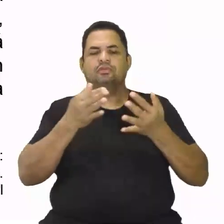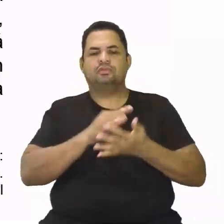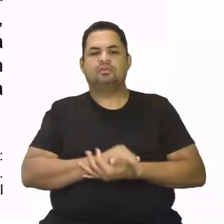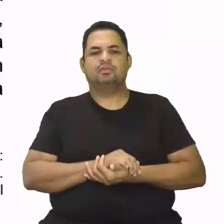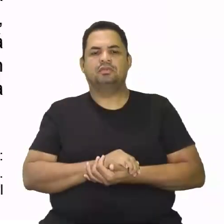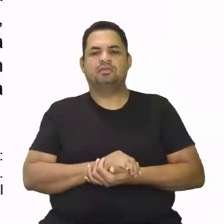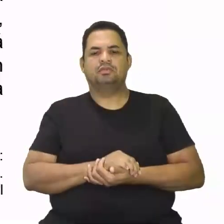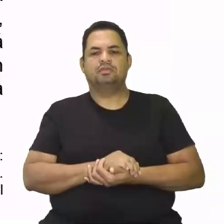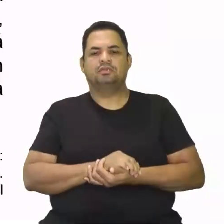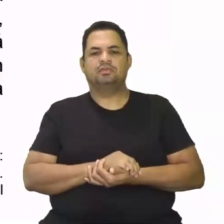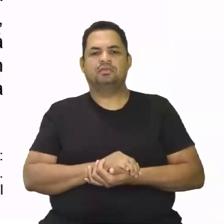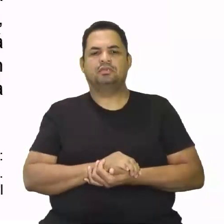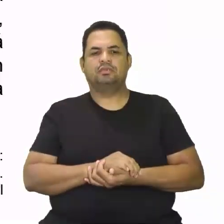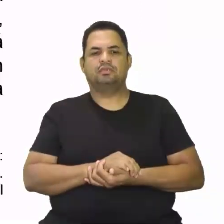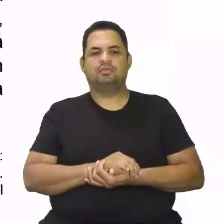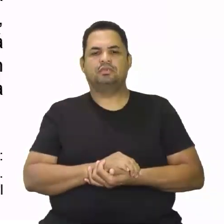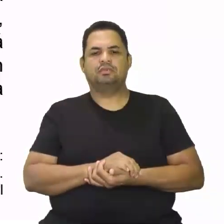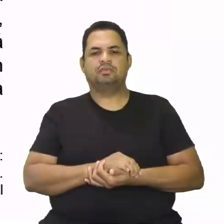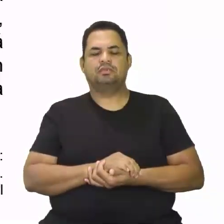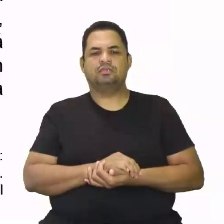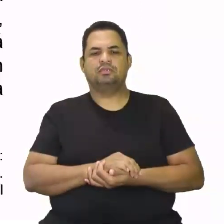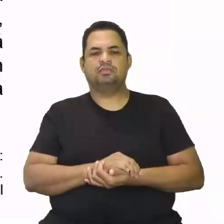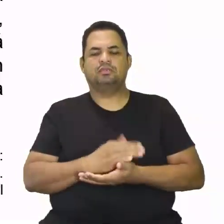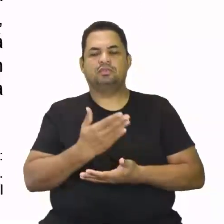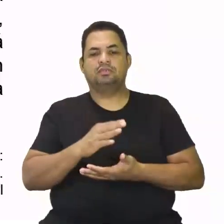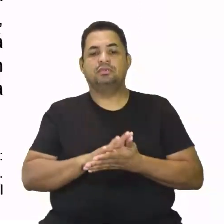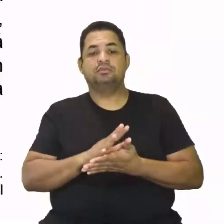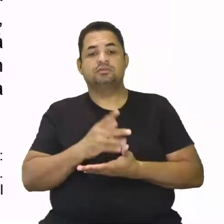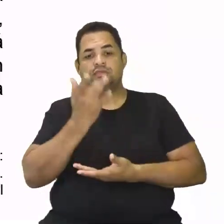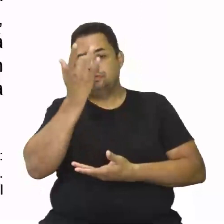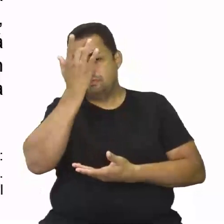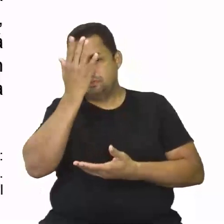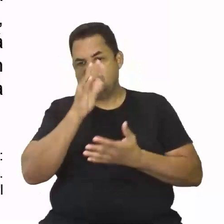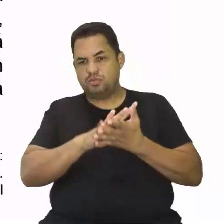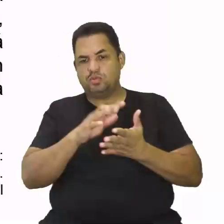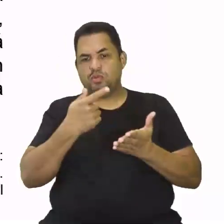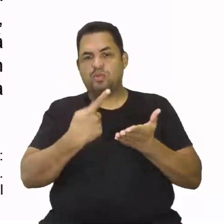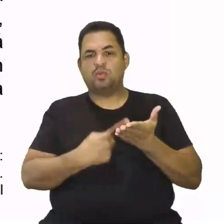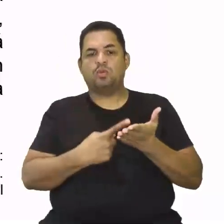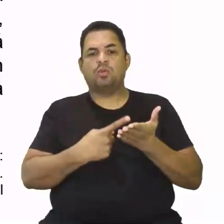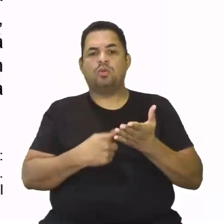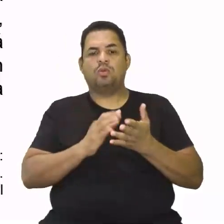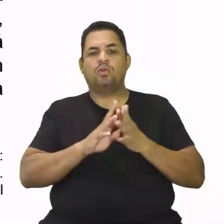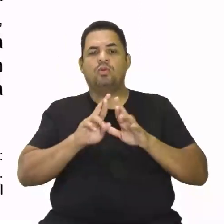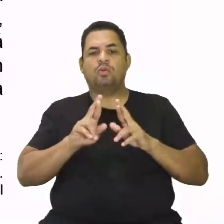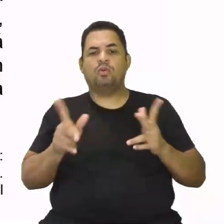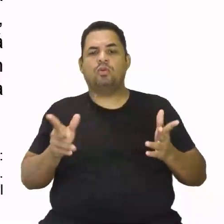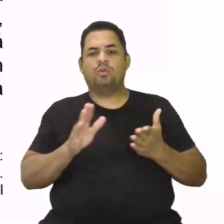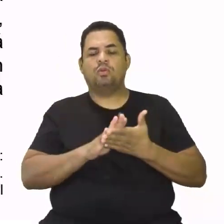seguinte: esto le facilitará combinar-lo com diferentes